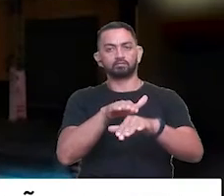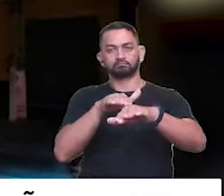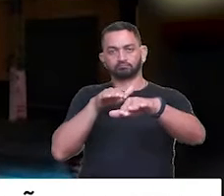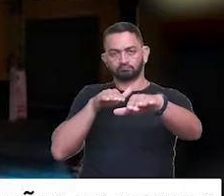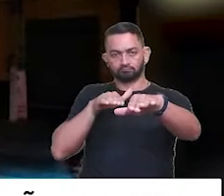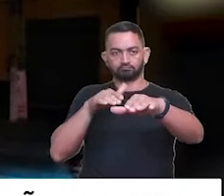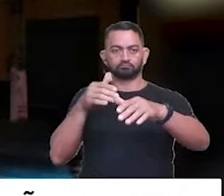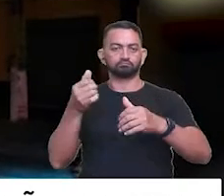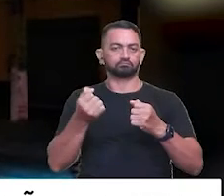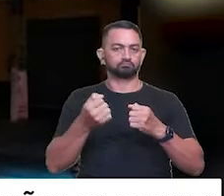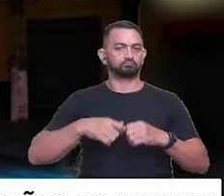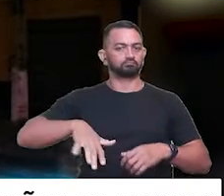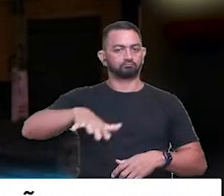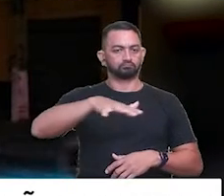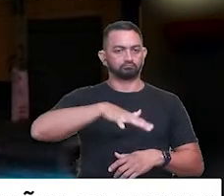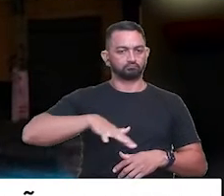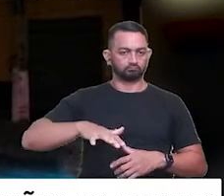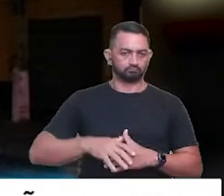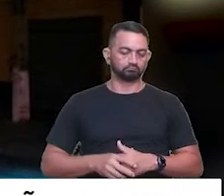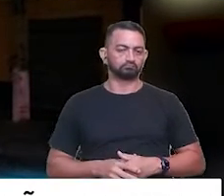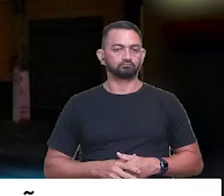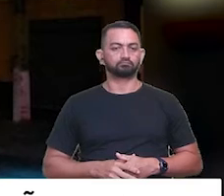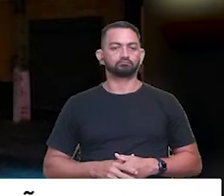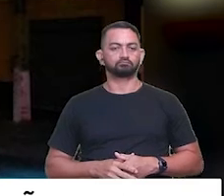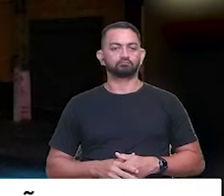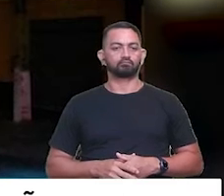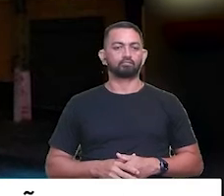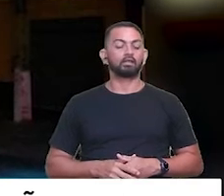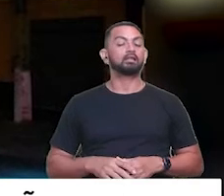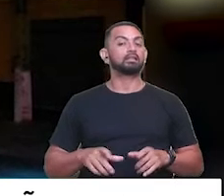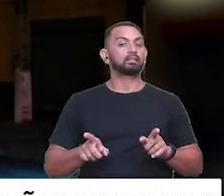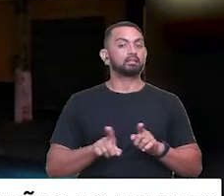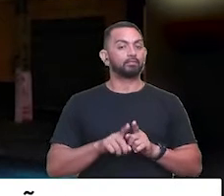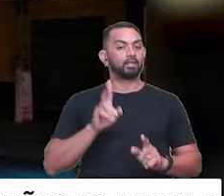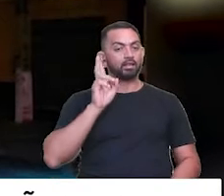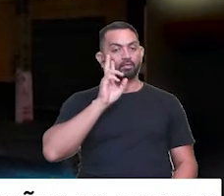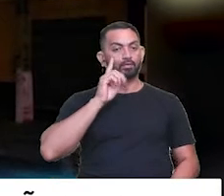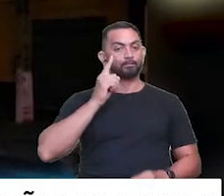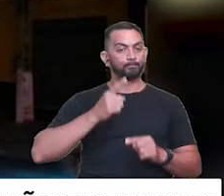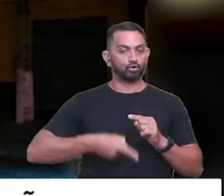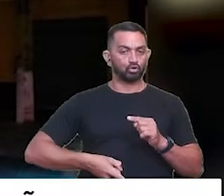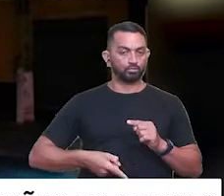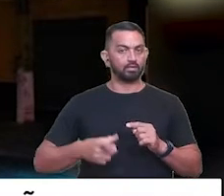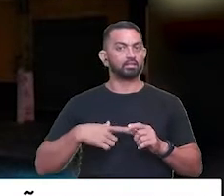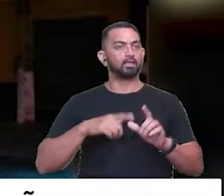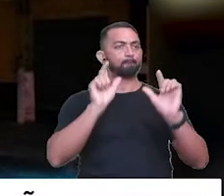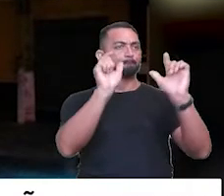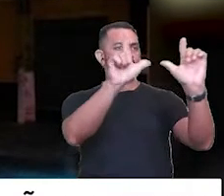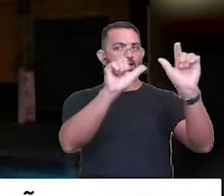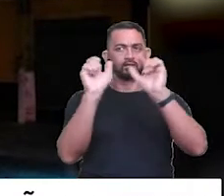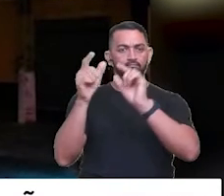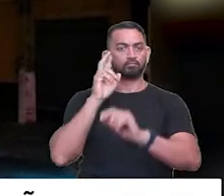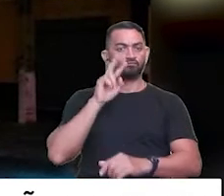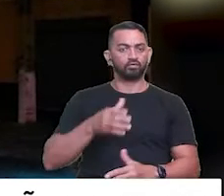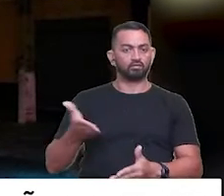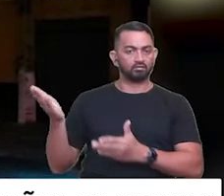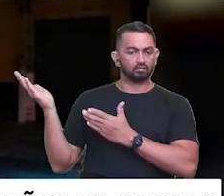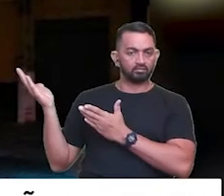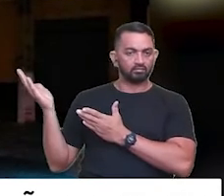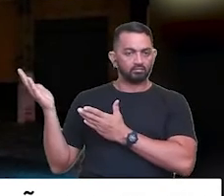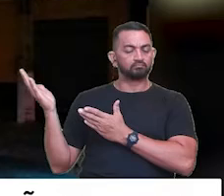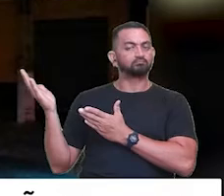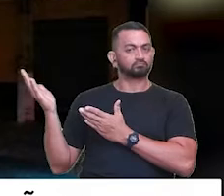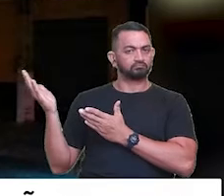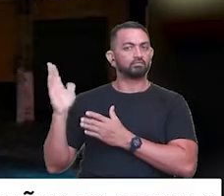tentar já também amenizar o trânsito no local Principalmente nos horários de pico Oi gente lembra que é proibido tem placas quando a gente